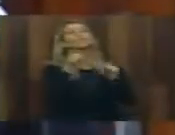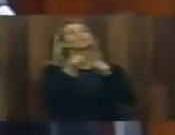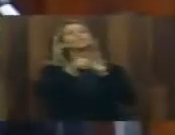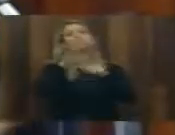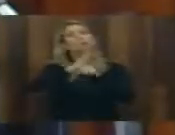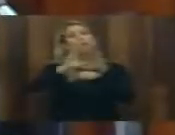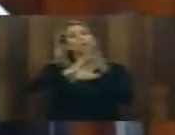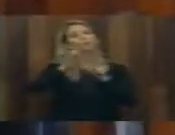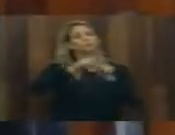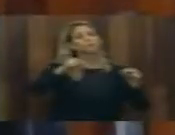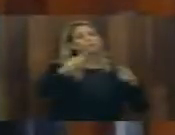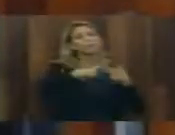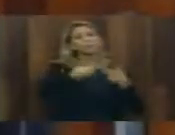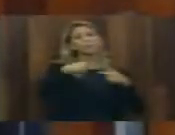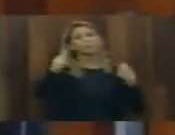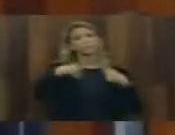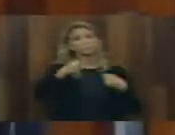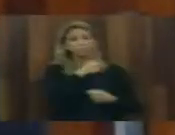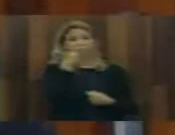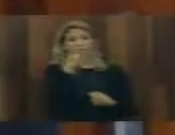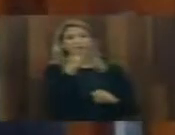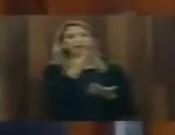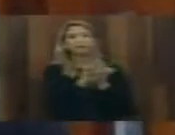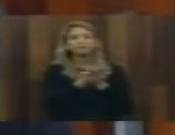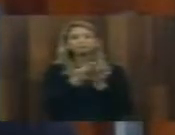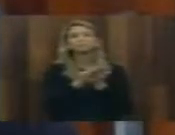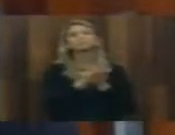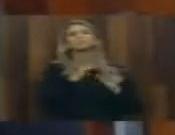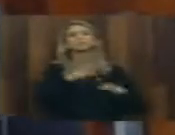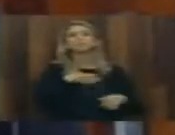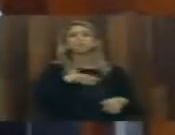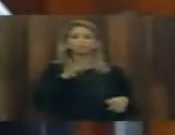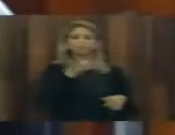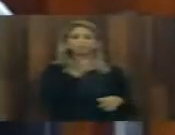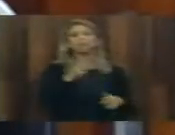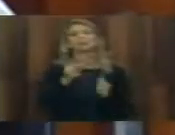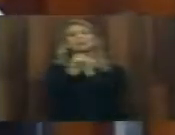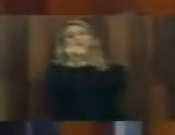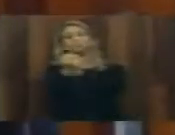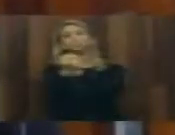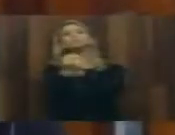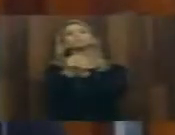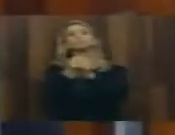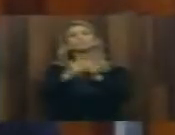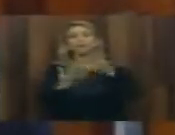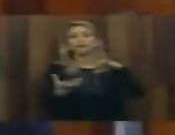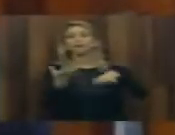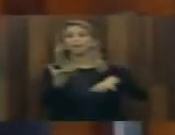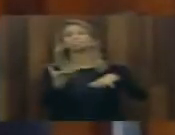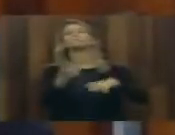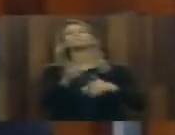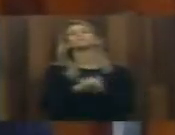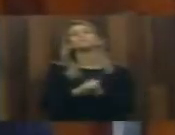para aperfeiçoar, mas numa agenda paralela estou sempre lá na Câmara dos Vereadores tentando trazer algo. Mas eu quero fazer